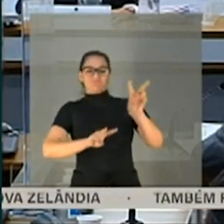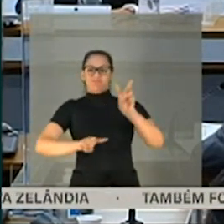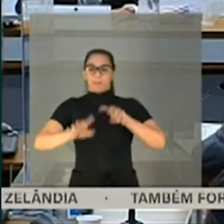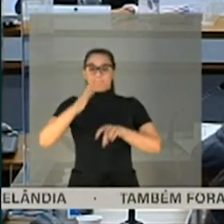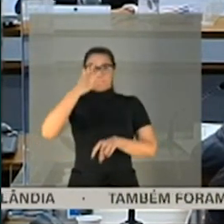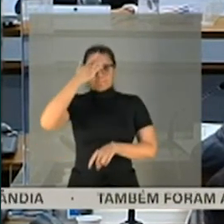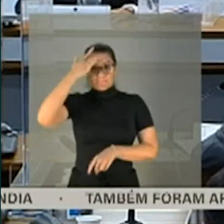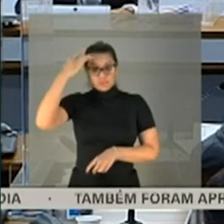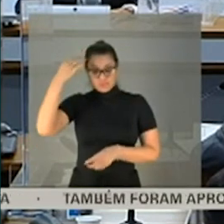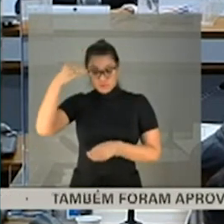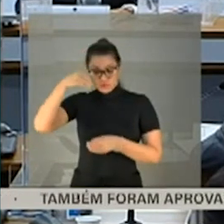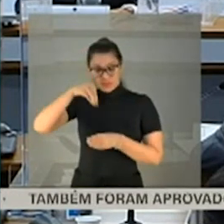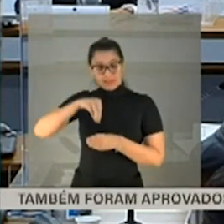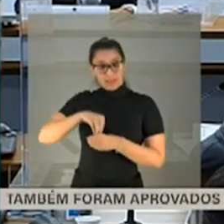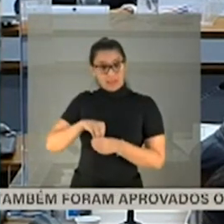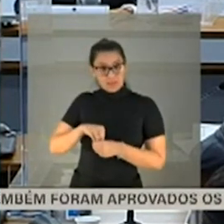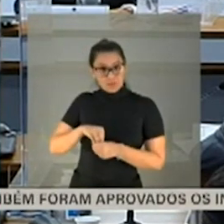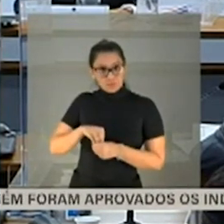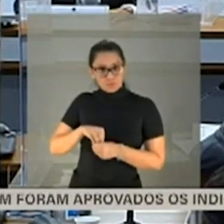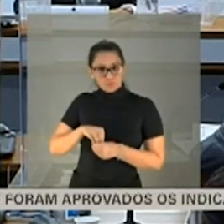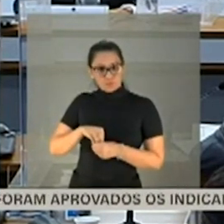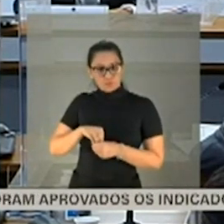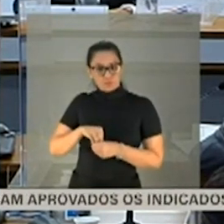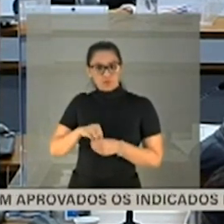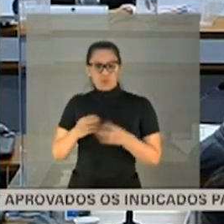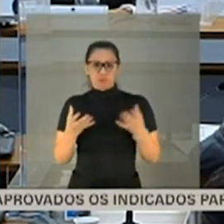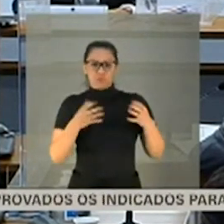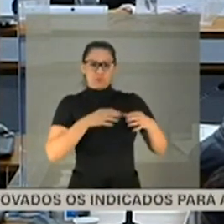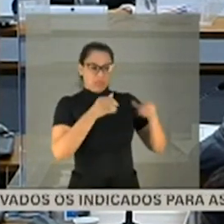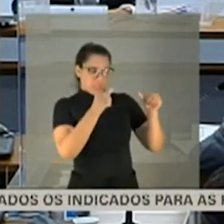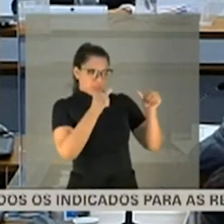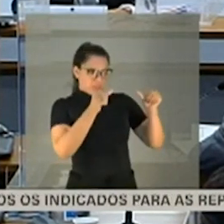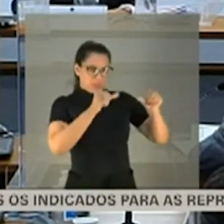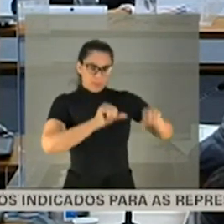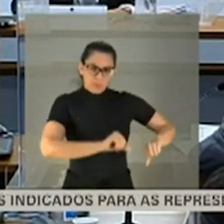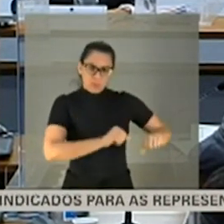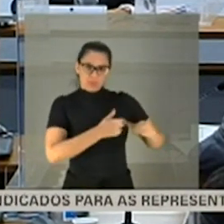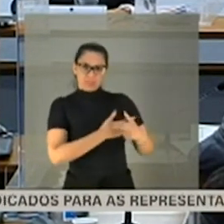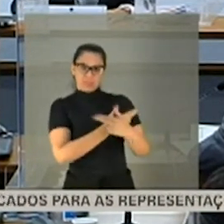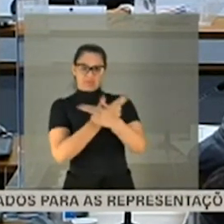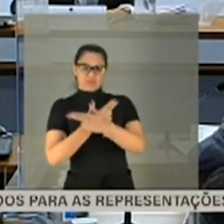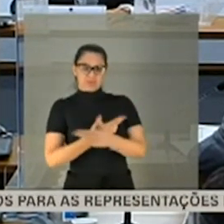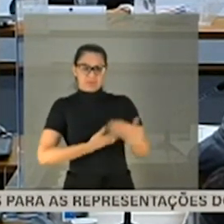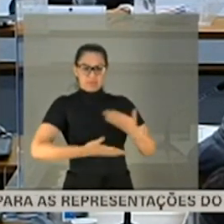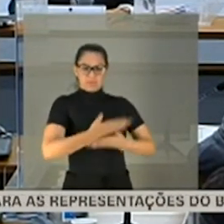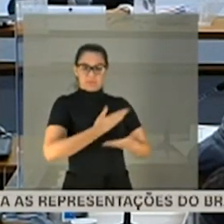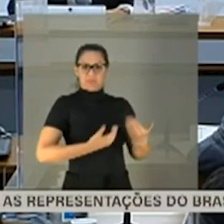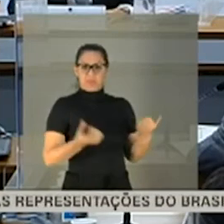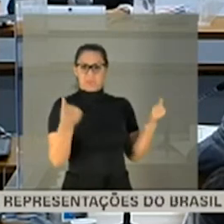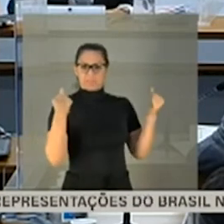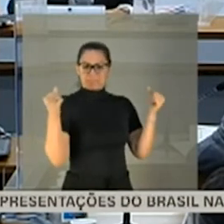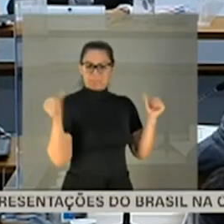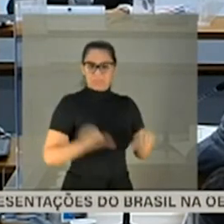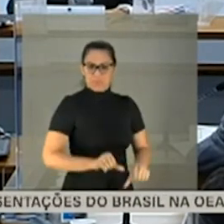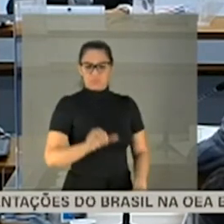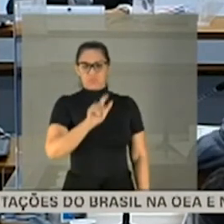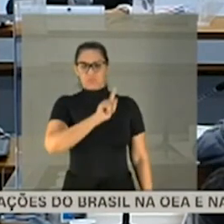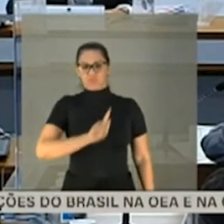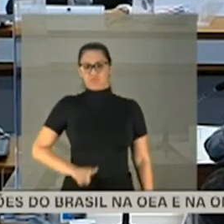membros do lado podre das Forças Armadas envolvidos com falcatrua dentro do governo. Fazia muitos